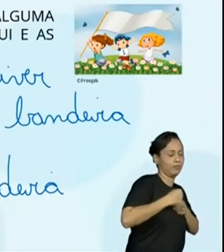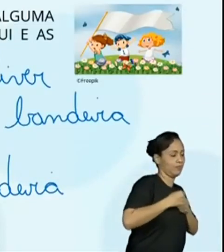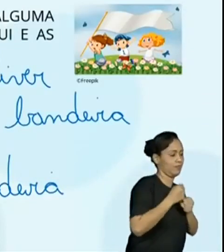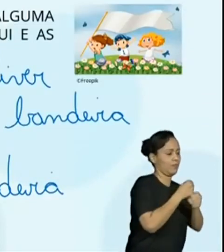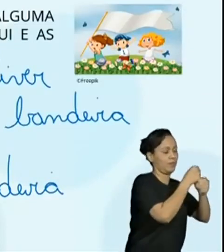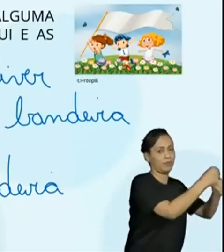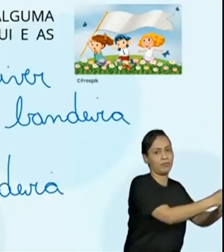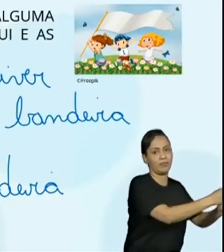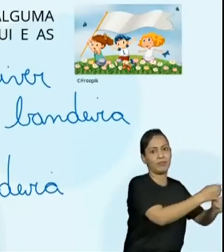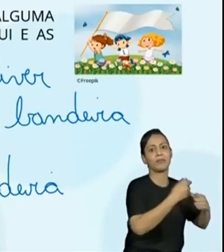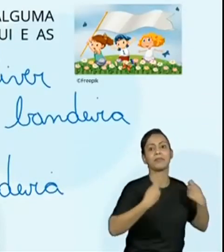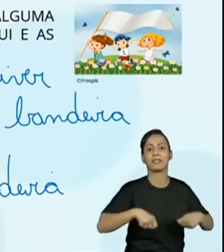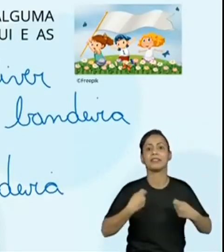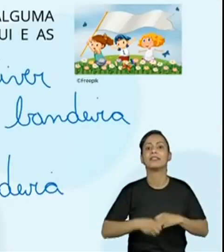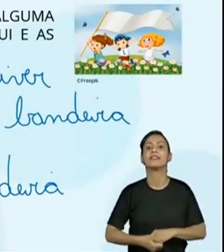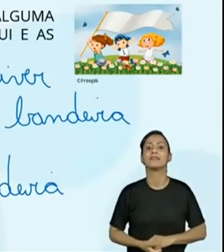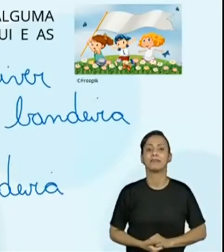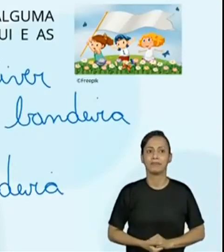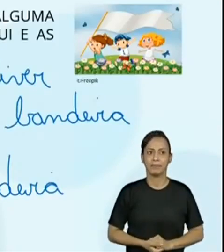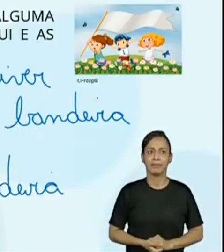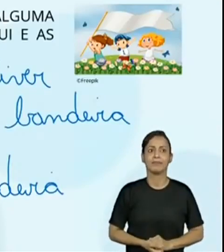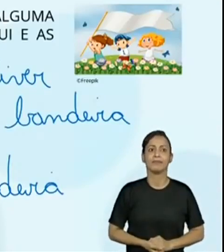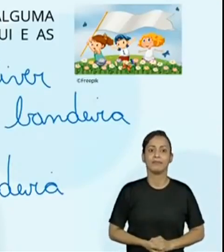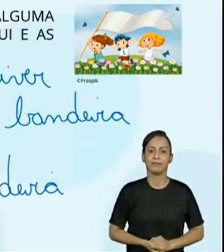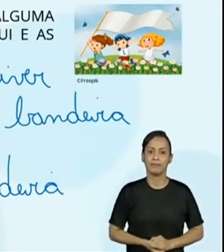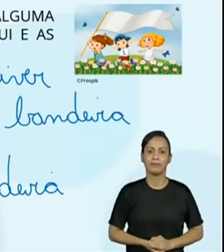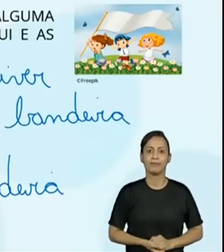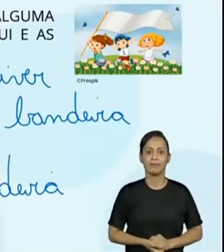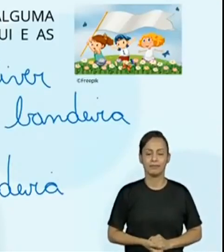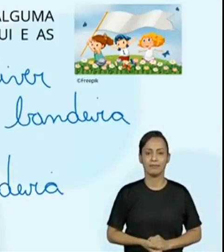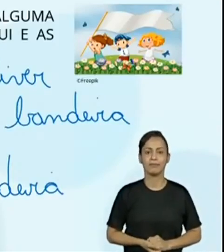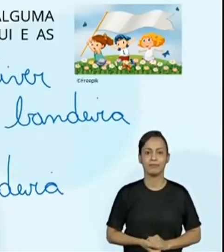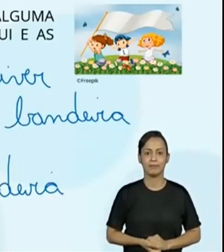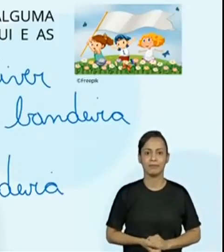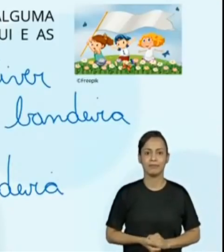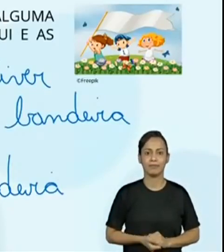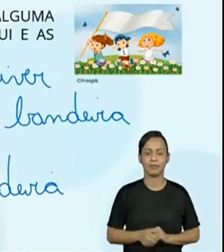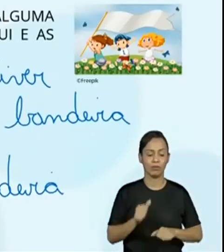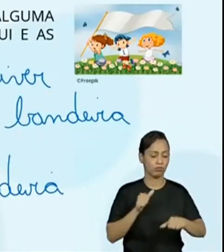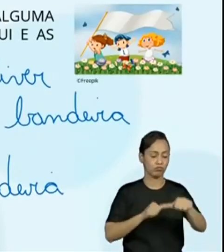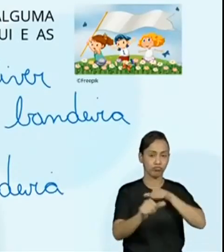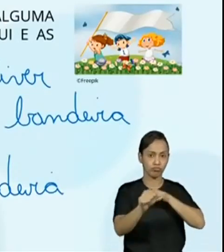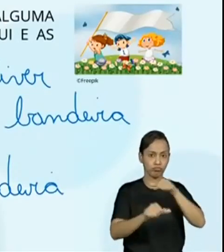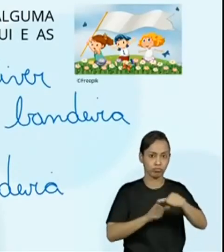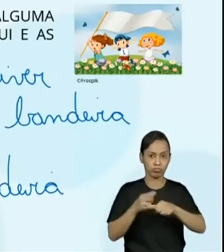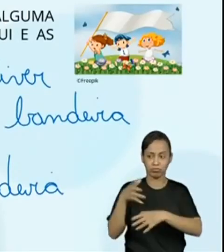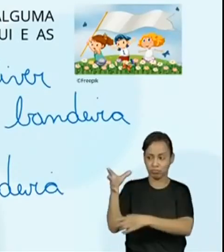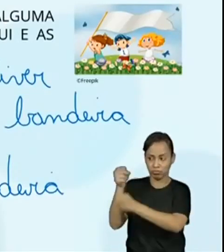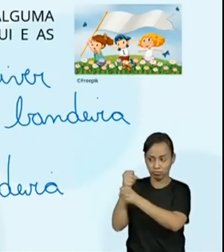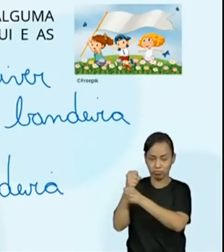Para o colega de equipe, né? É.